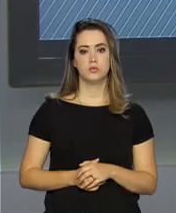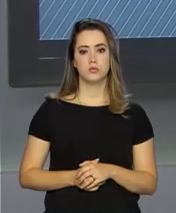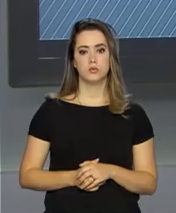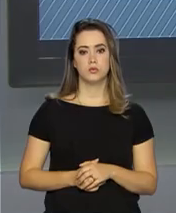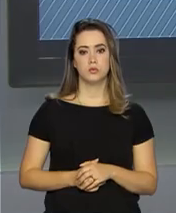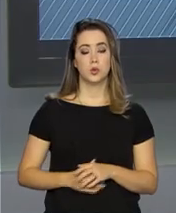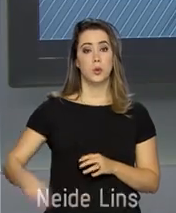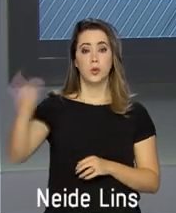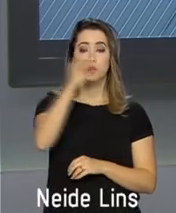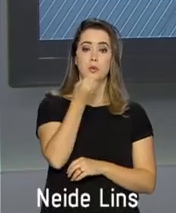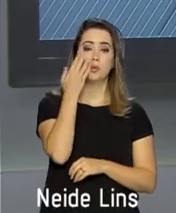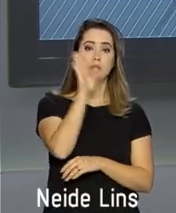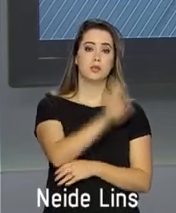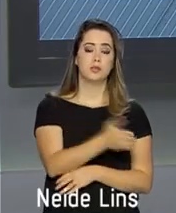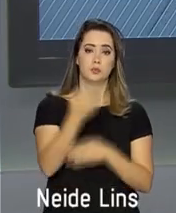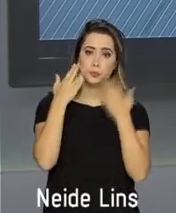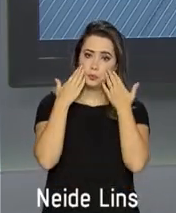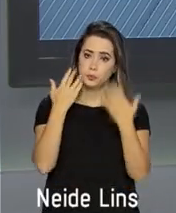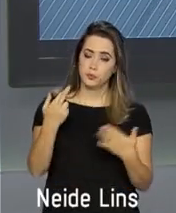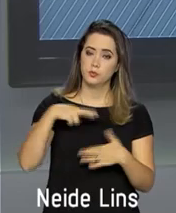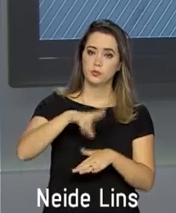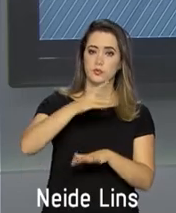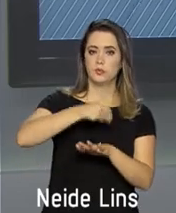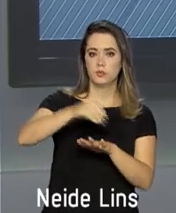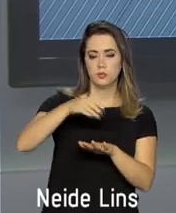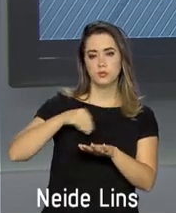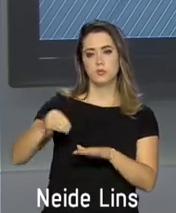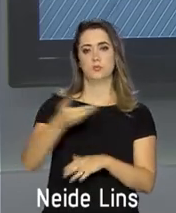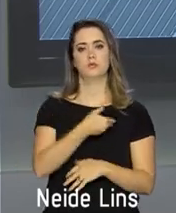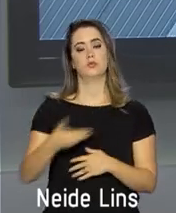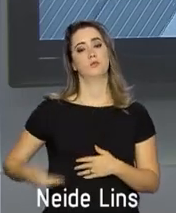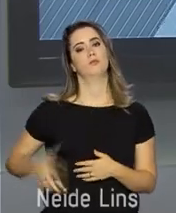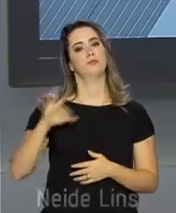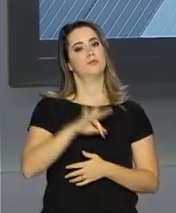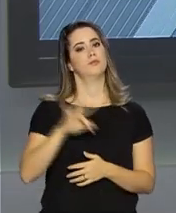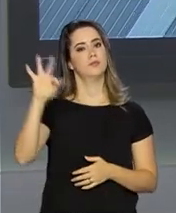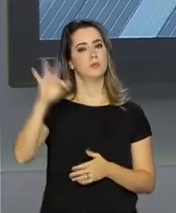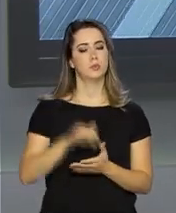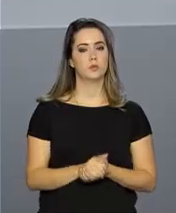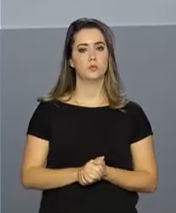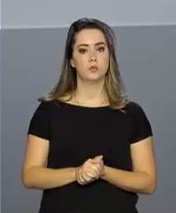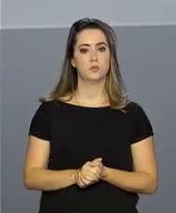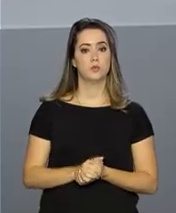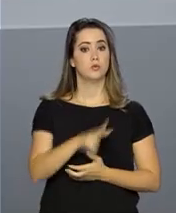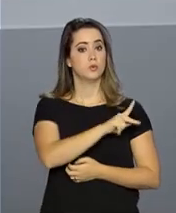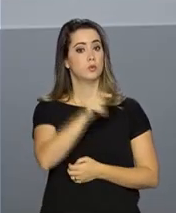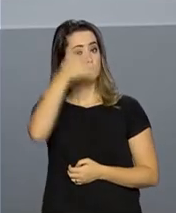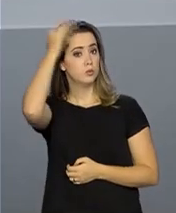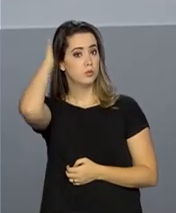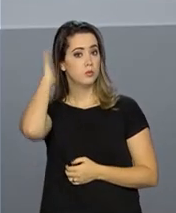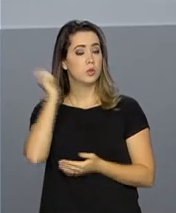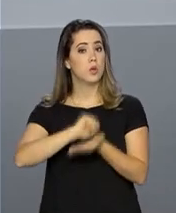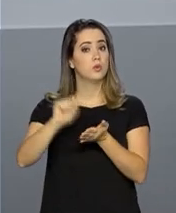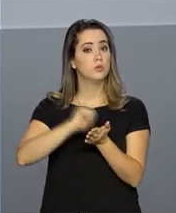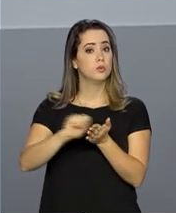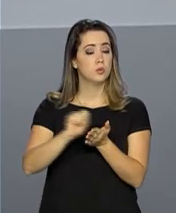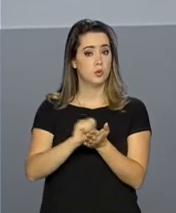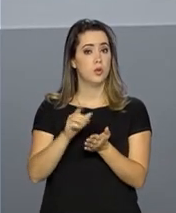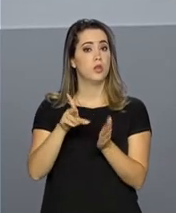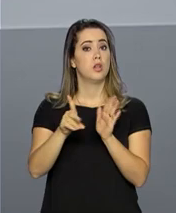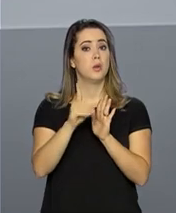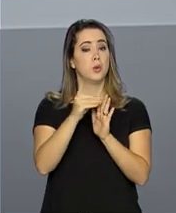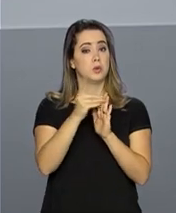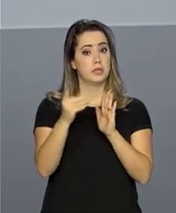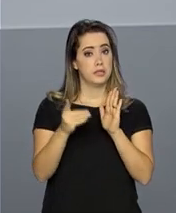Olá, boa tarde. Voltamos agora com o repórter NBR e as notícias do governo federal. O presidente Michel Temer assinou há pouco